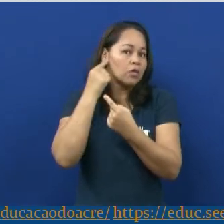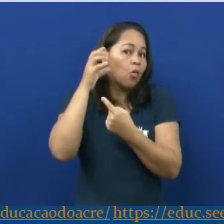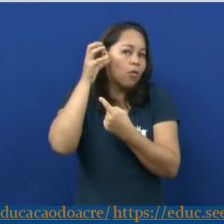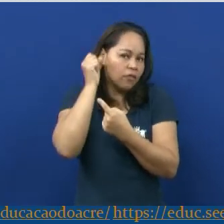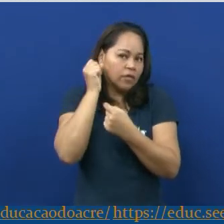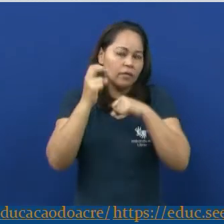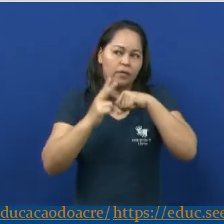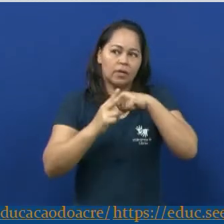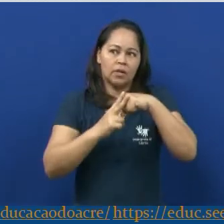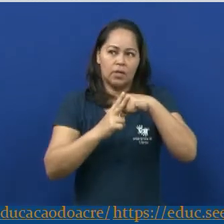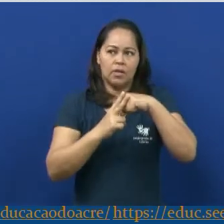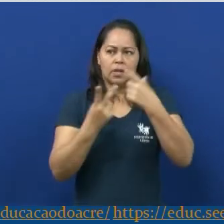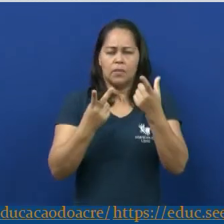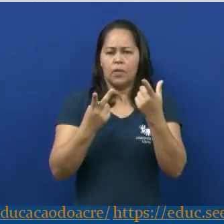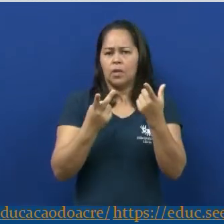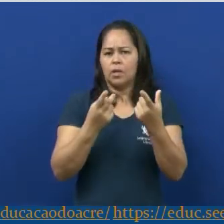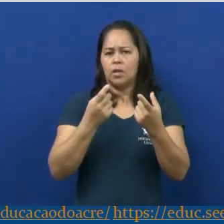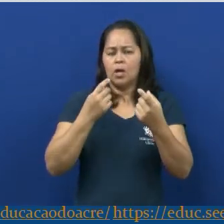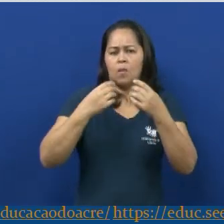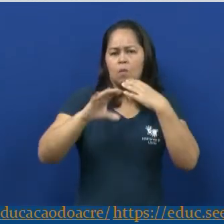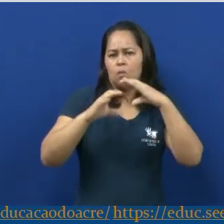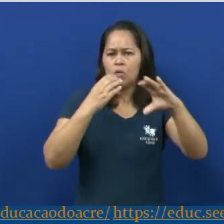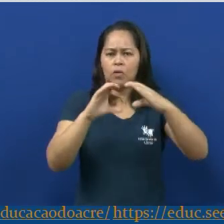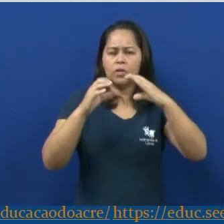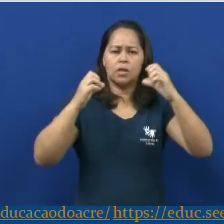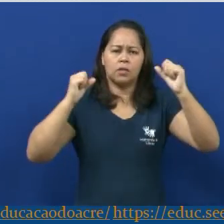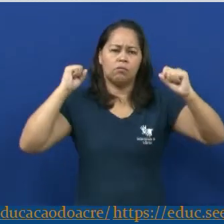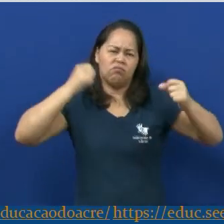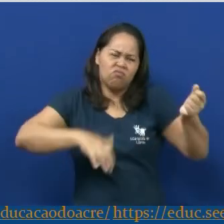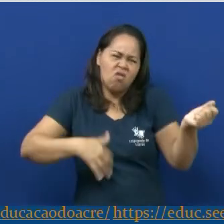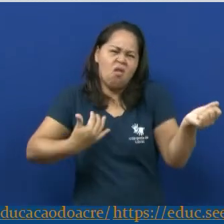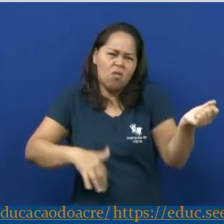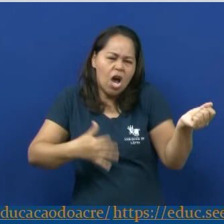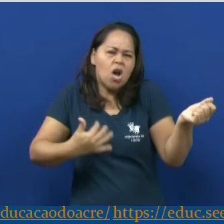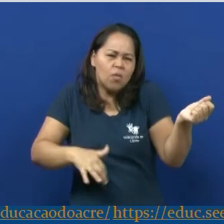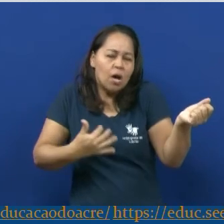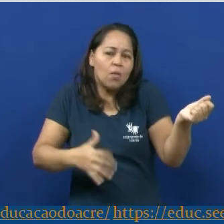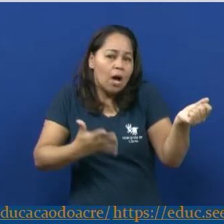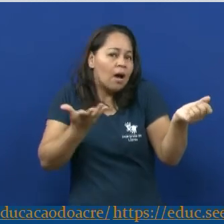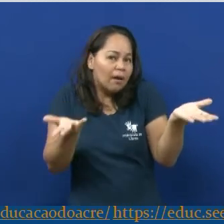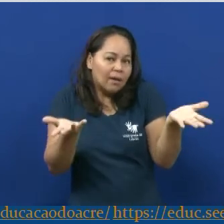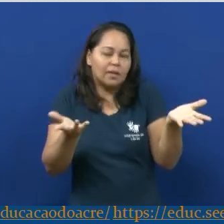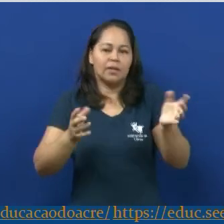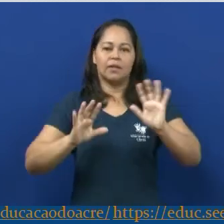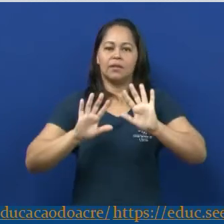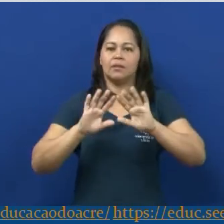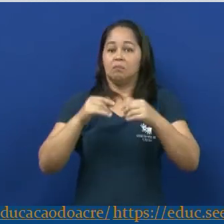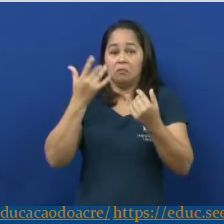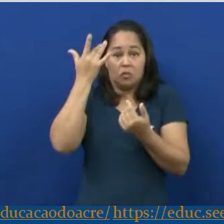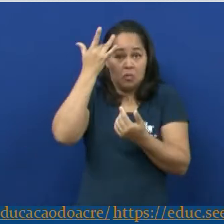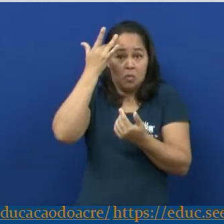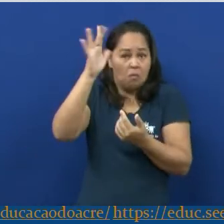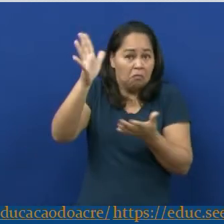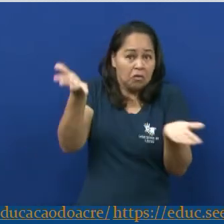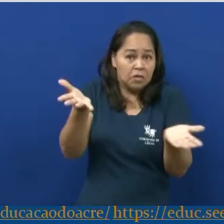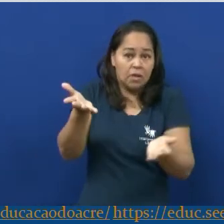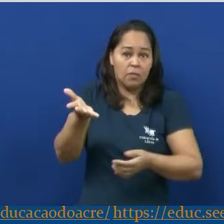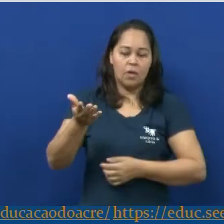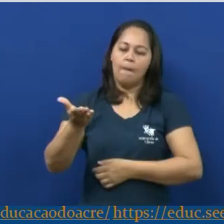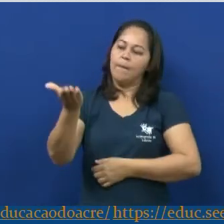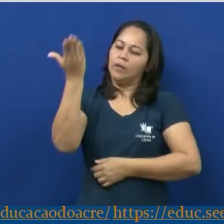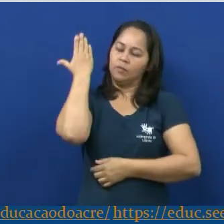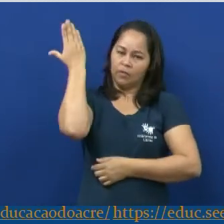músicas de rock então eu ouvir canções de rock quando ouvir não sei mas eu ouvi